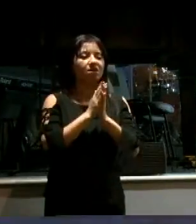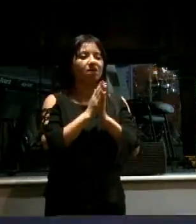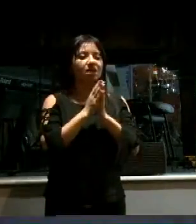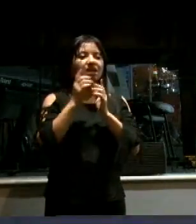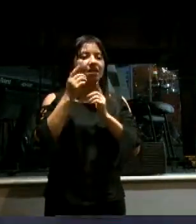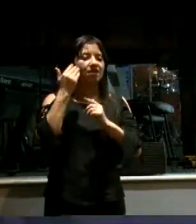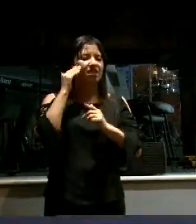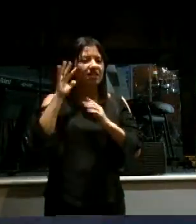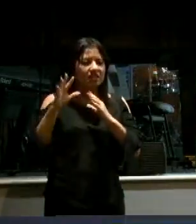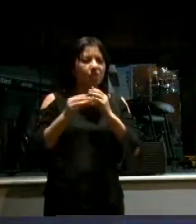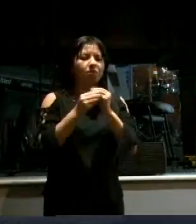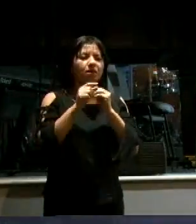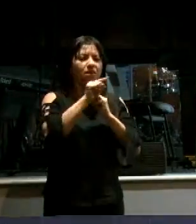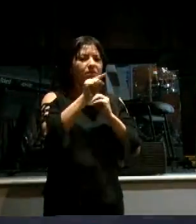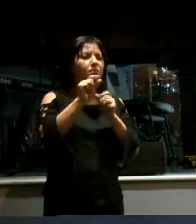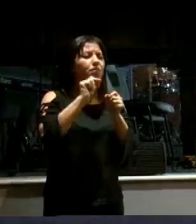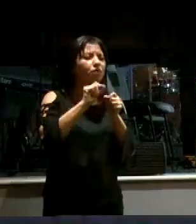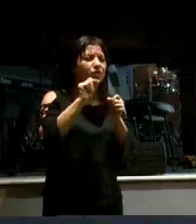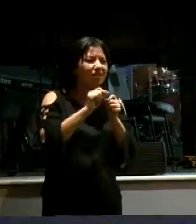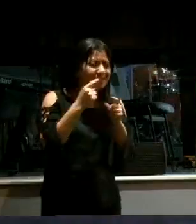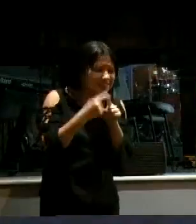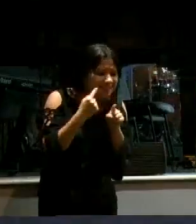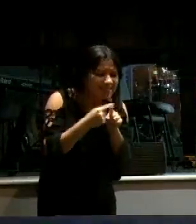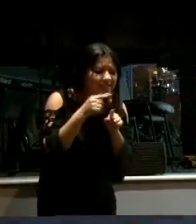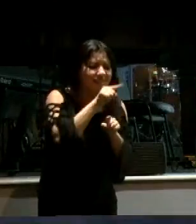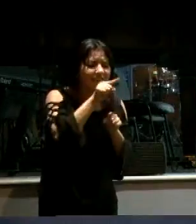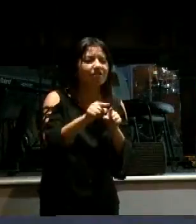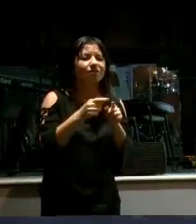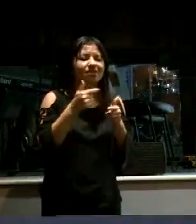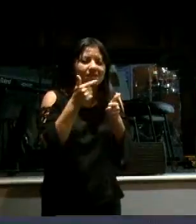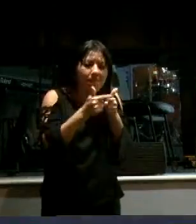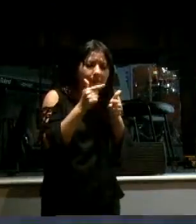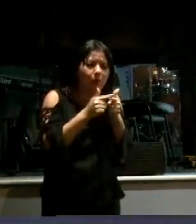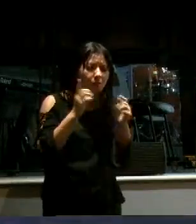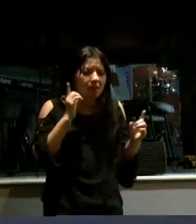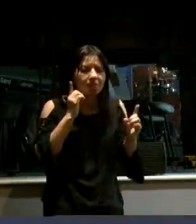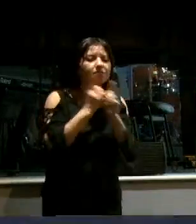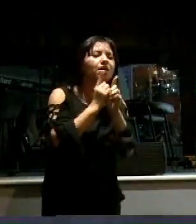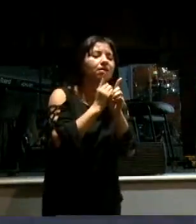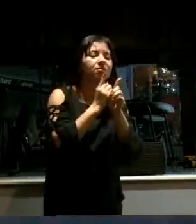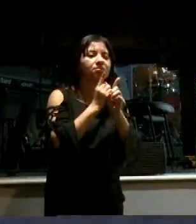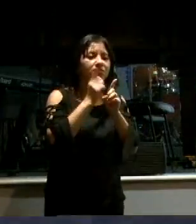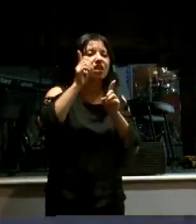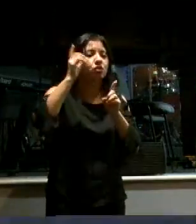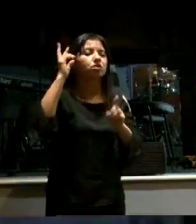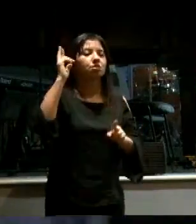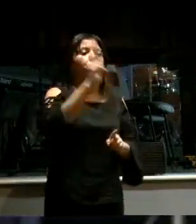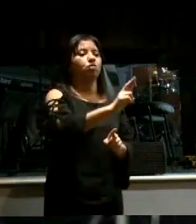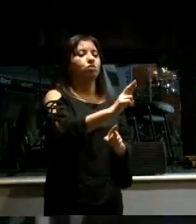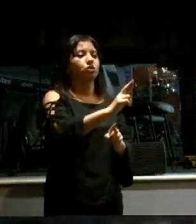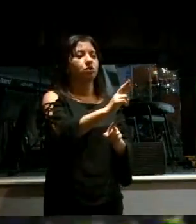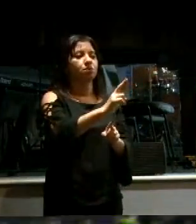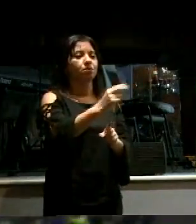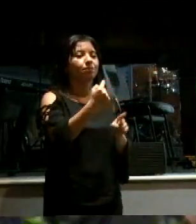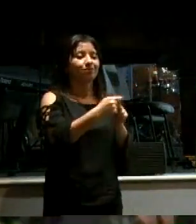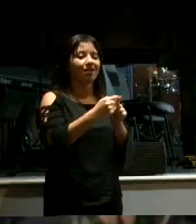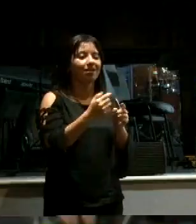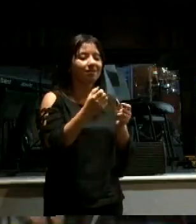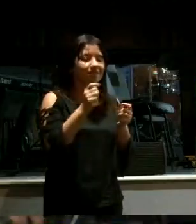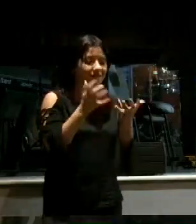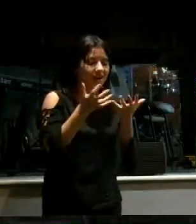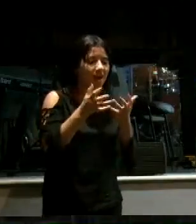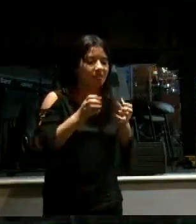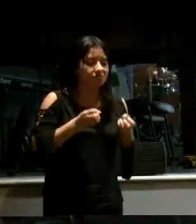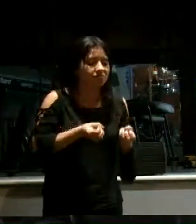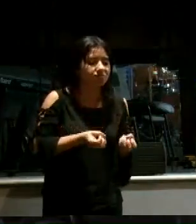aquela situação. Amém? E o interessante é que Deus manda Moisés pegar uma madeira. Aliás, essa